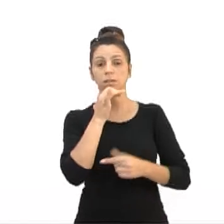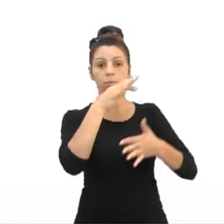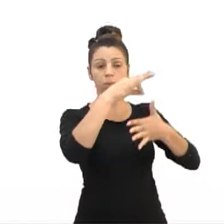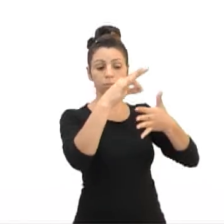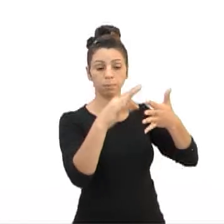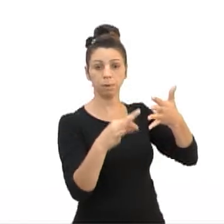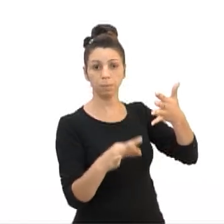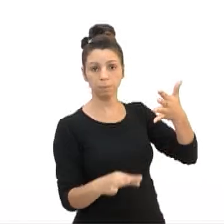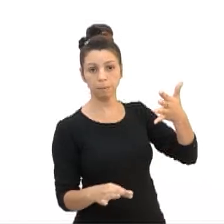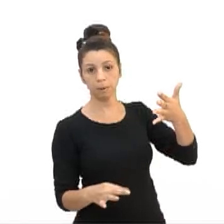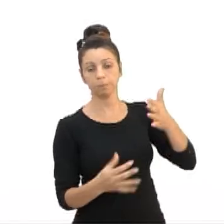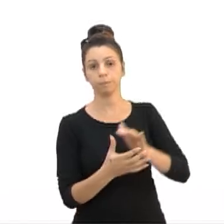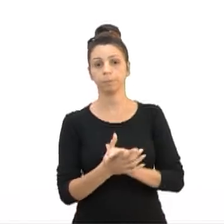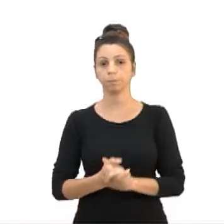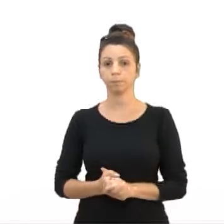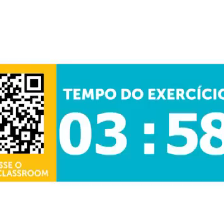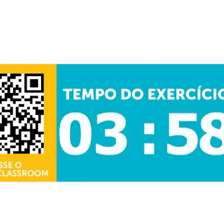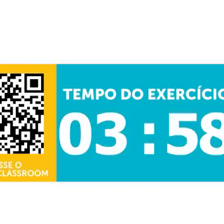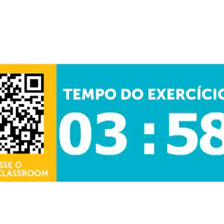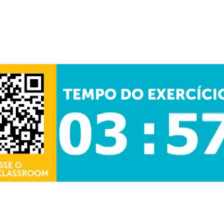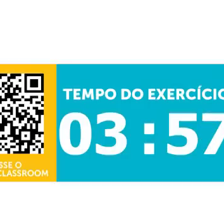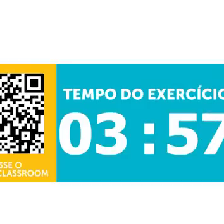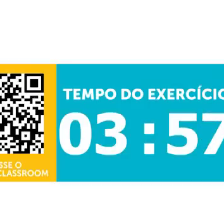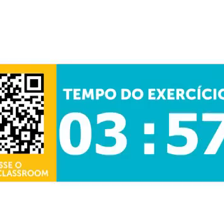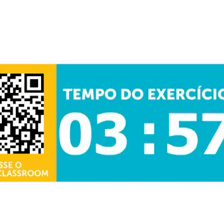outros estrangeirismos.